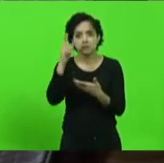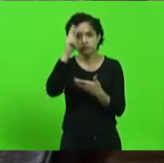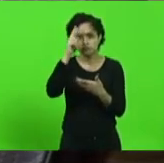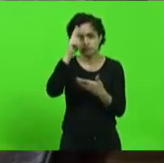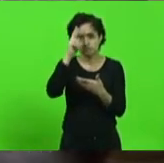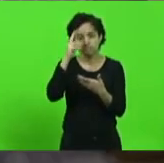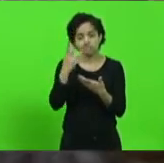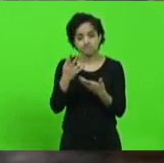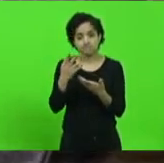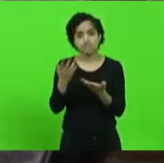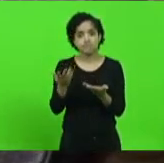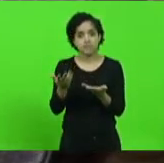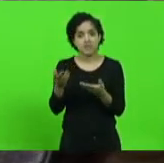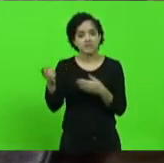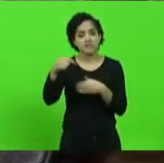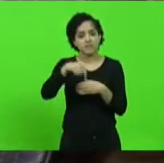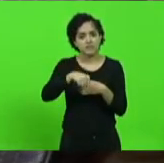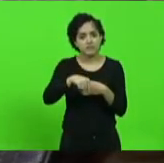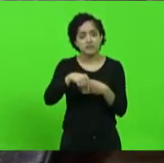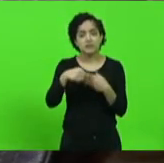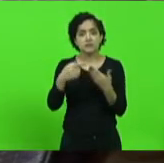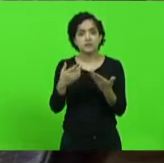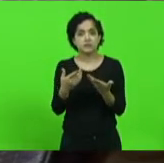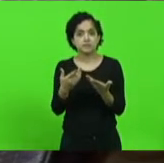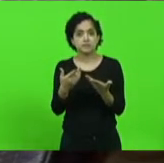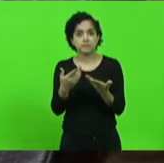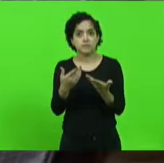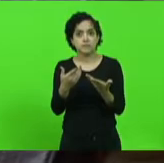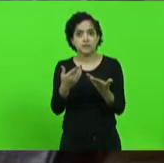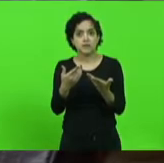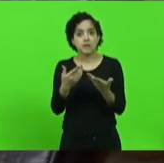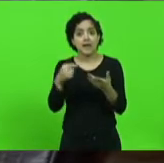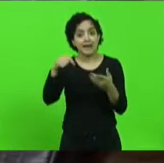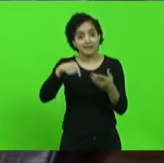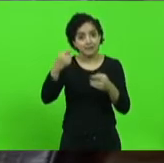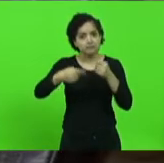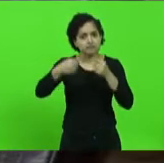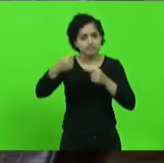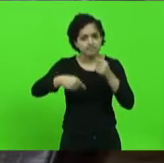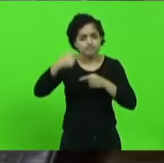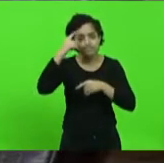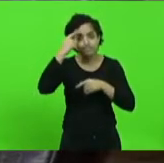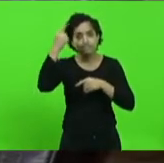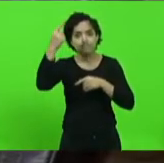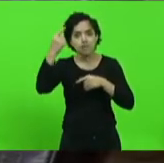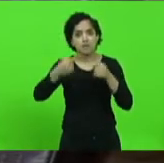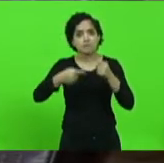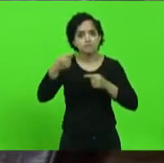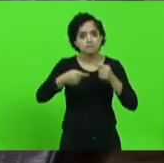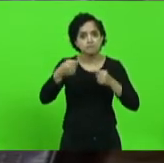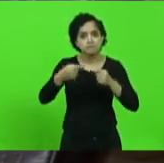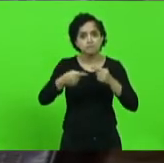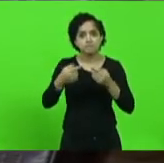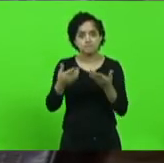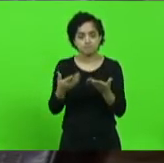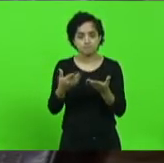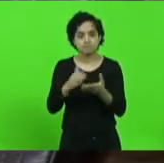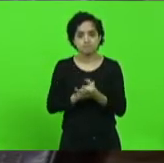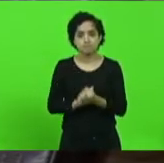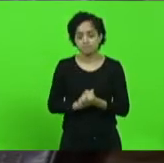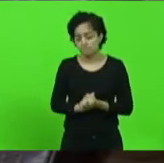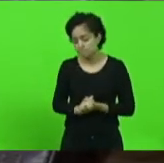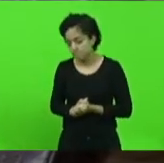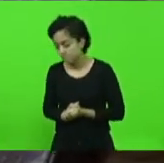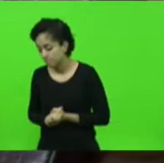Previdência, e vem aqui desabonar seus colegas. O senhor muito bem disse, aqui é um lugar de debater ideias, não debater pessoas e fazer ilações morais.